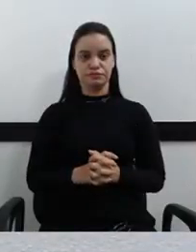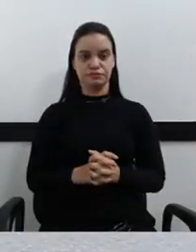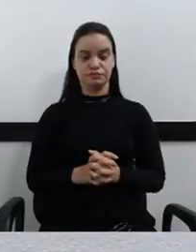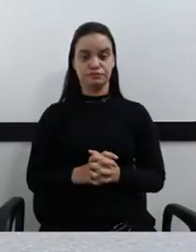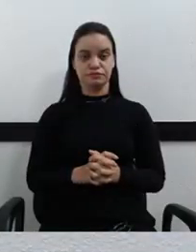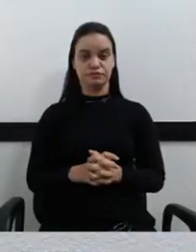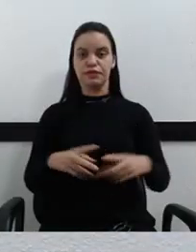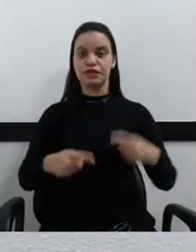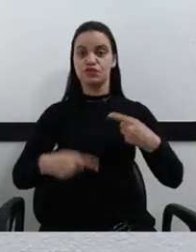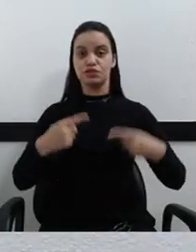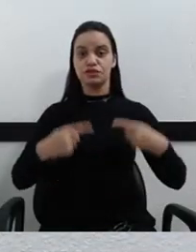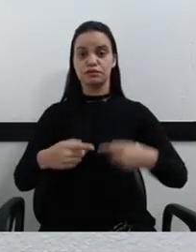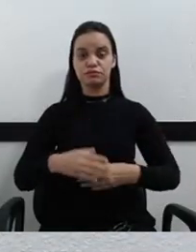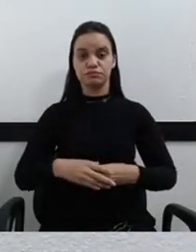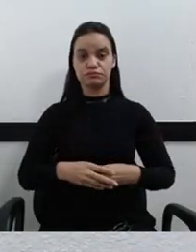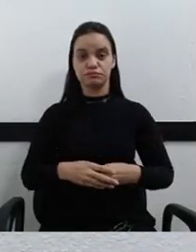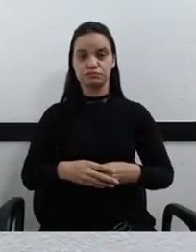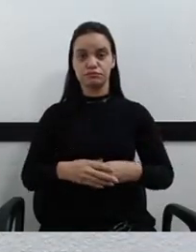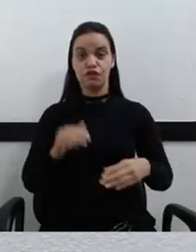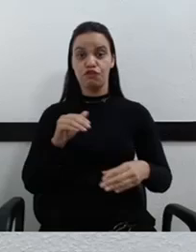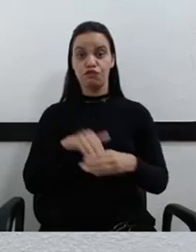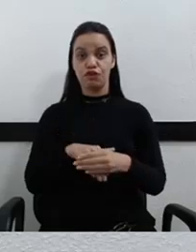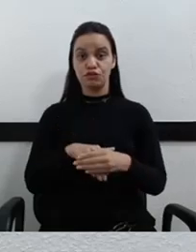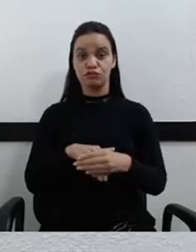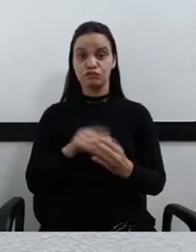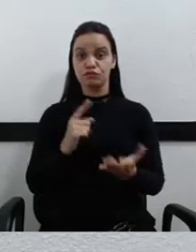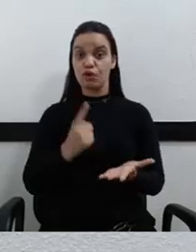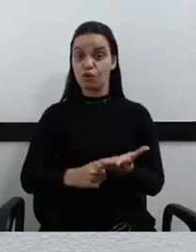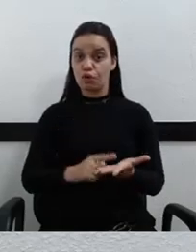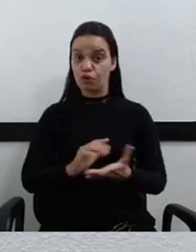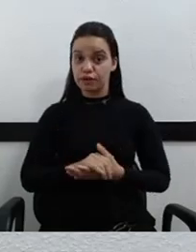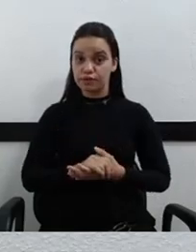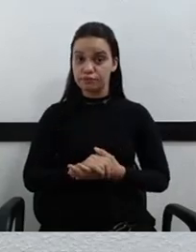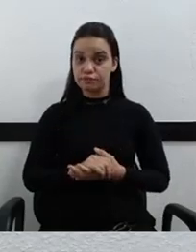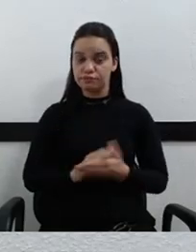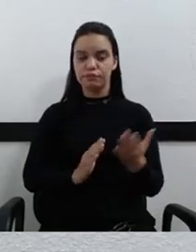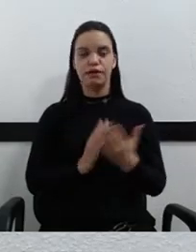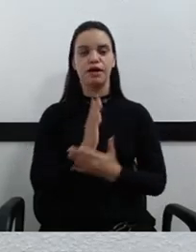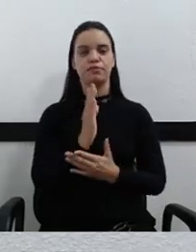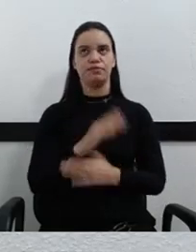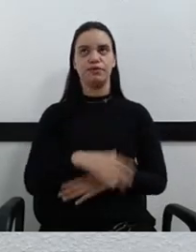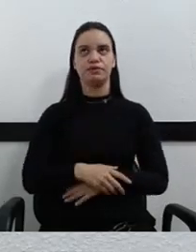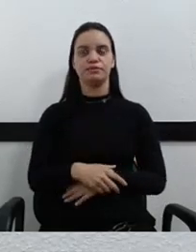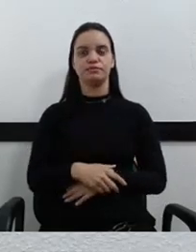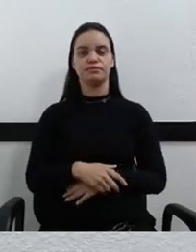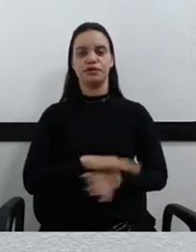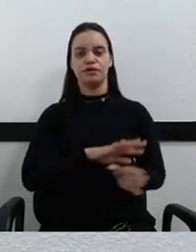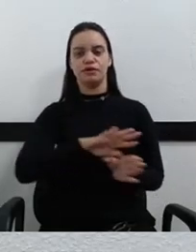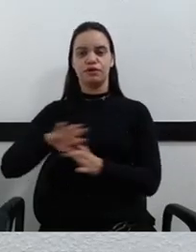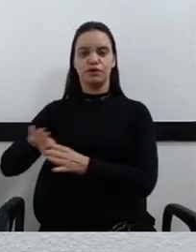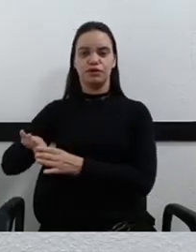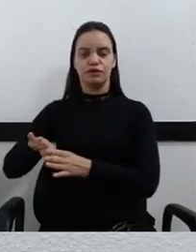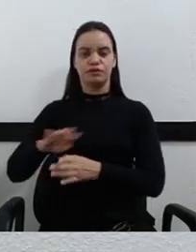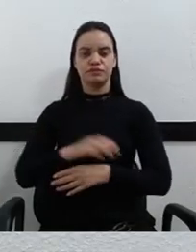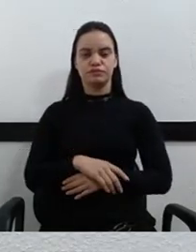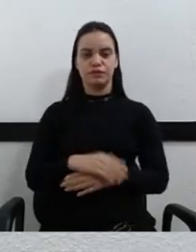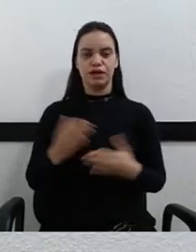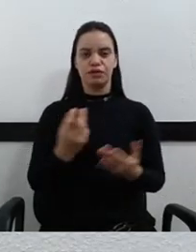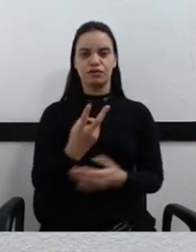Em discussão? Em votação, os que concordam permaneçam como estão. Aprovado. Próximo processo é o processo